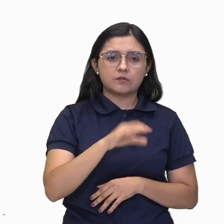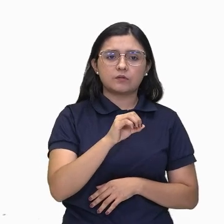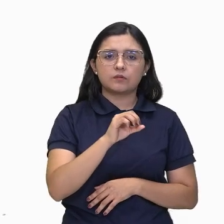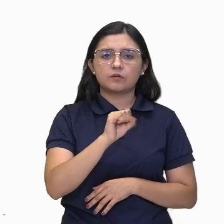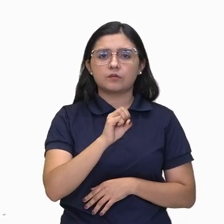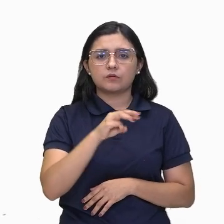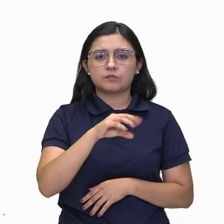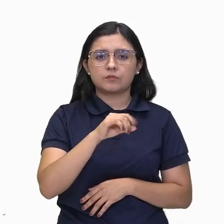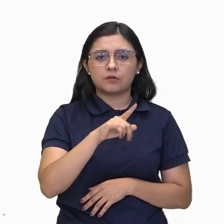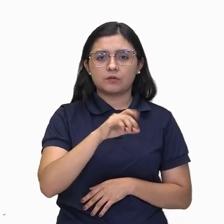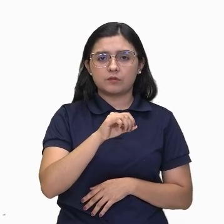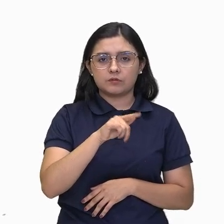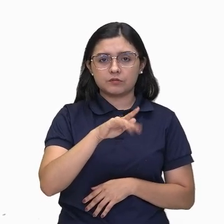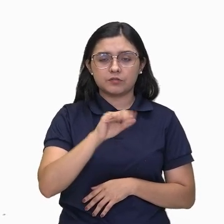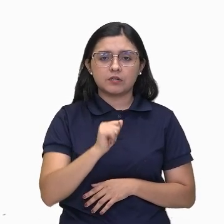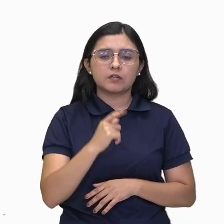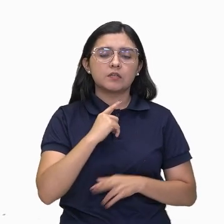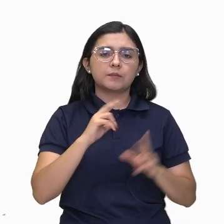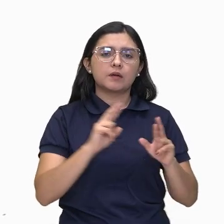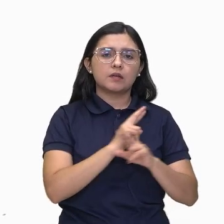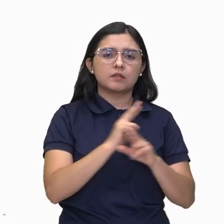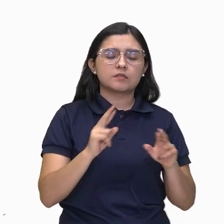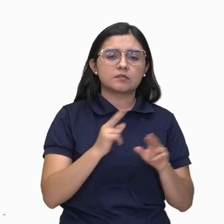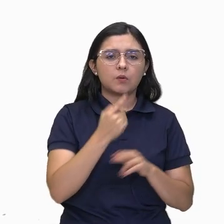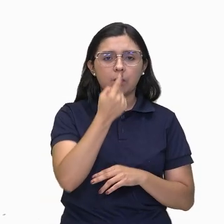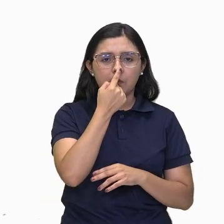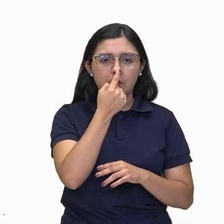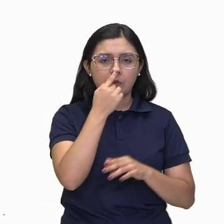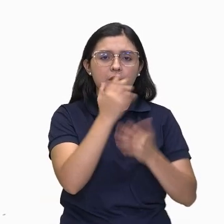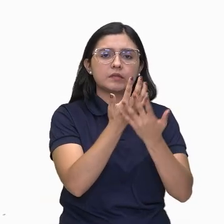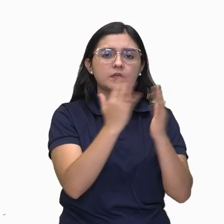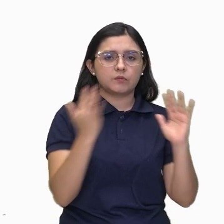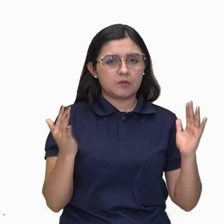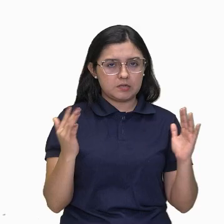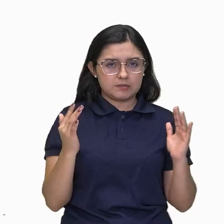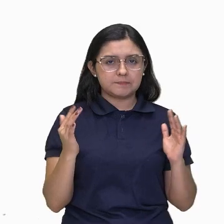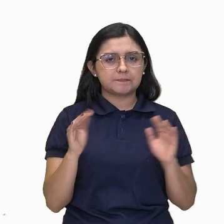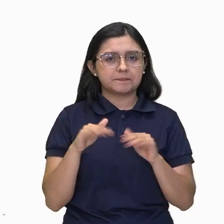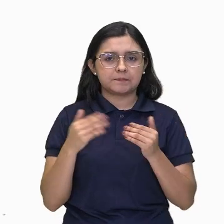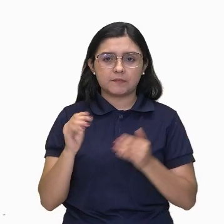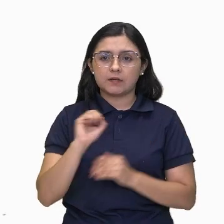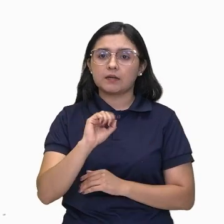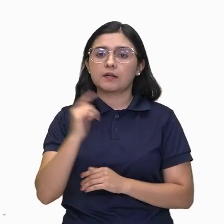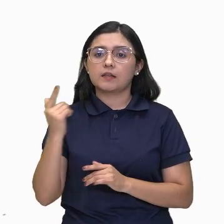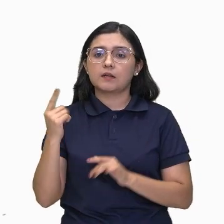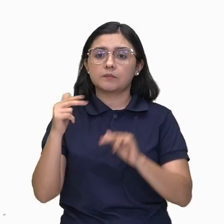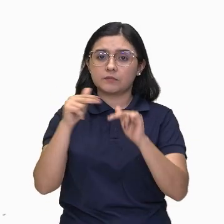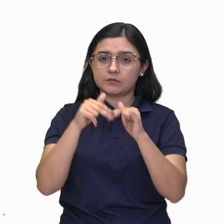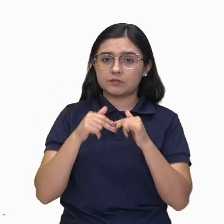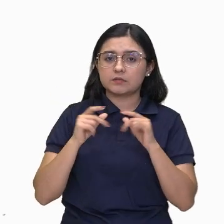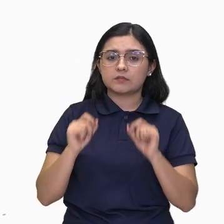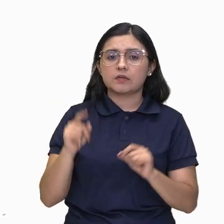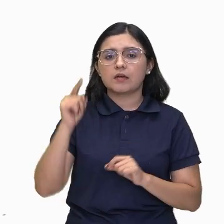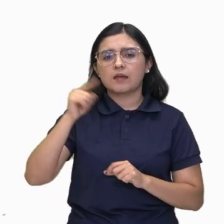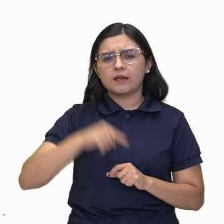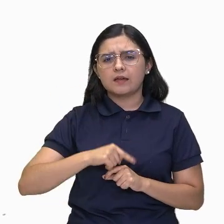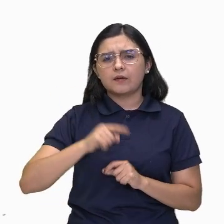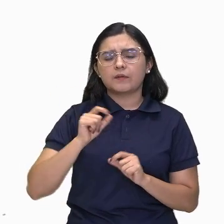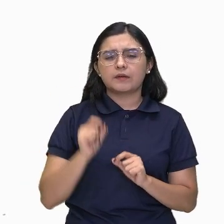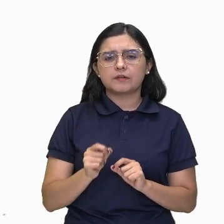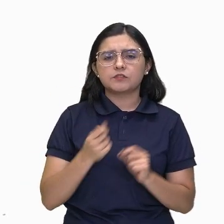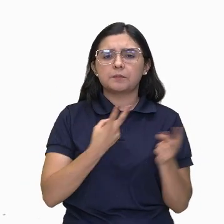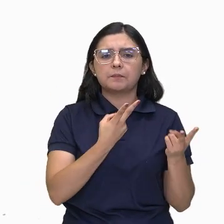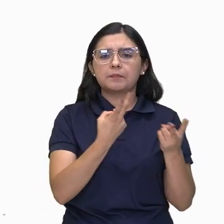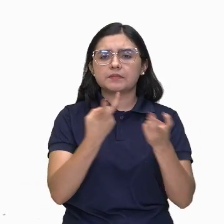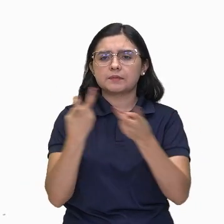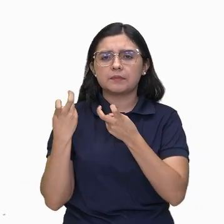tem uma relação profunda, né, e íntima com a natureza. Então, é claro, é por isso que cosmologia é essa forma, né, de ver,